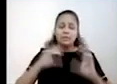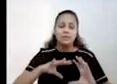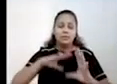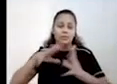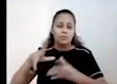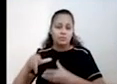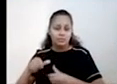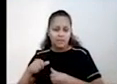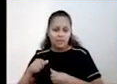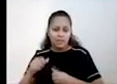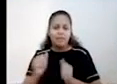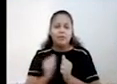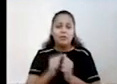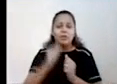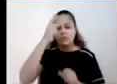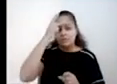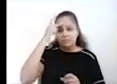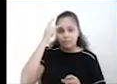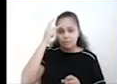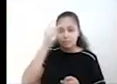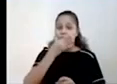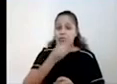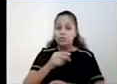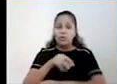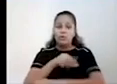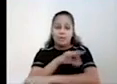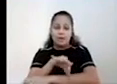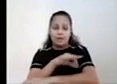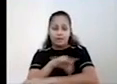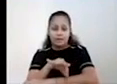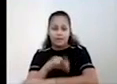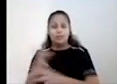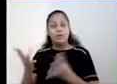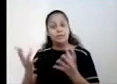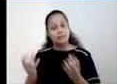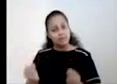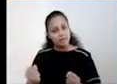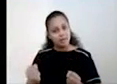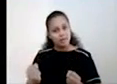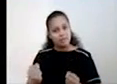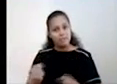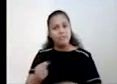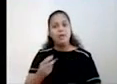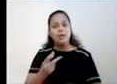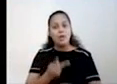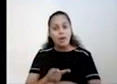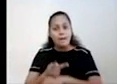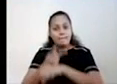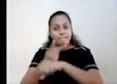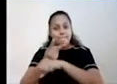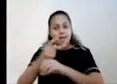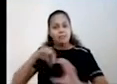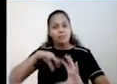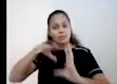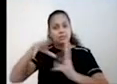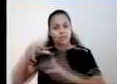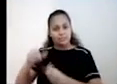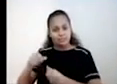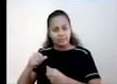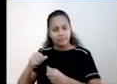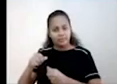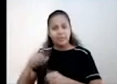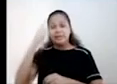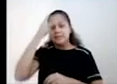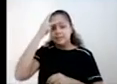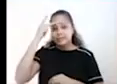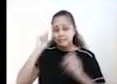planeta, o arquiteto Shigeru Ban já recebeu muitos prêmios internacionais. Se os esquimós fazem